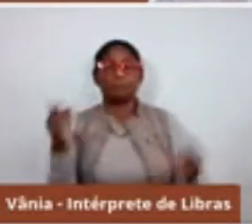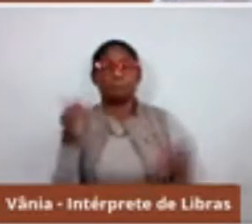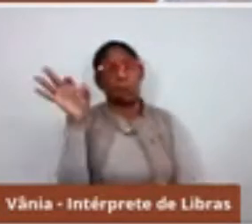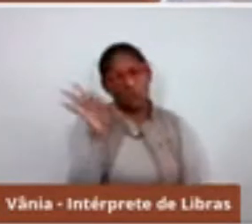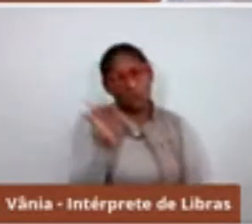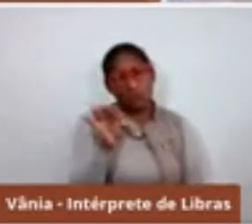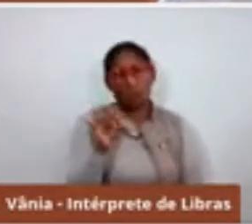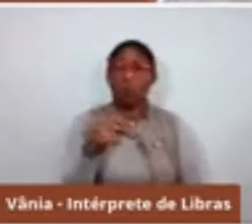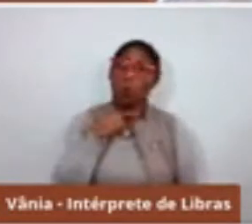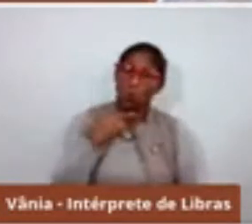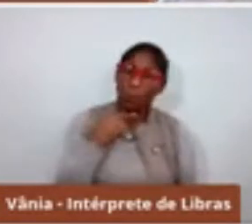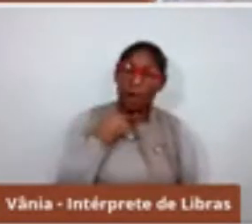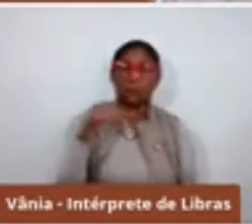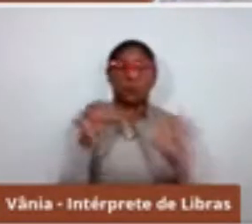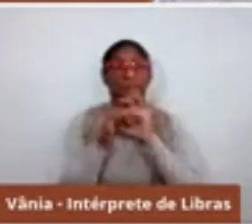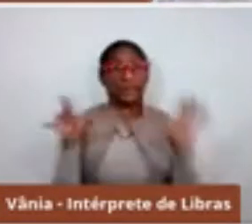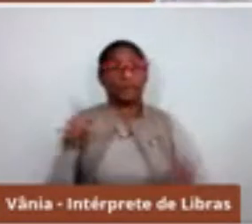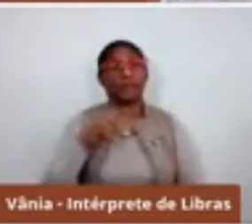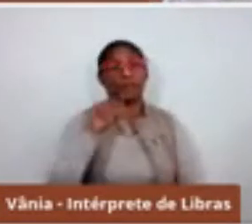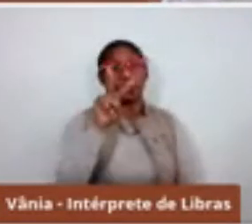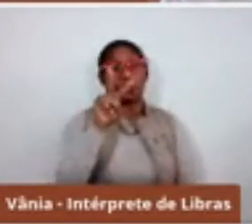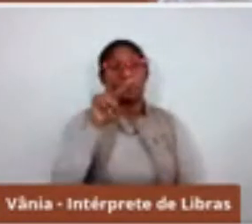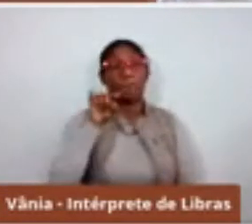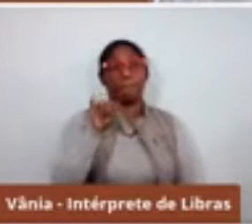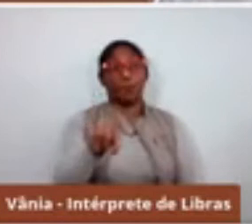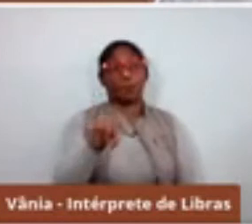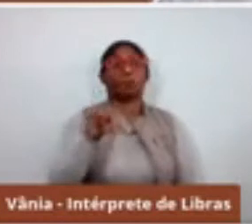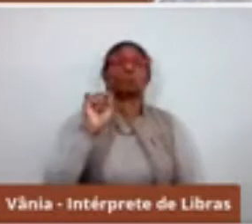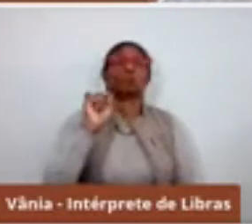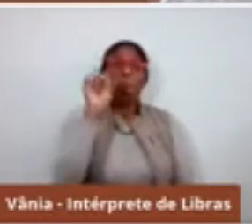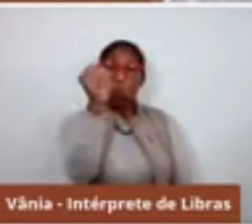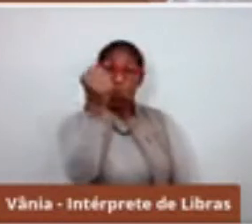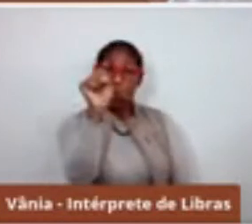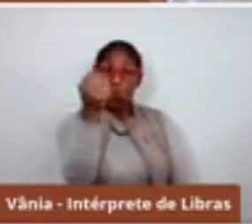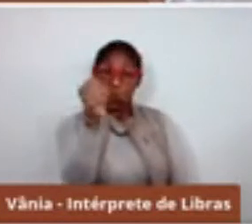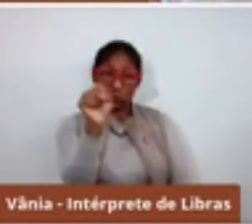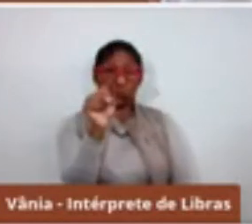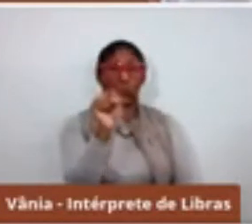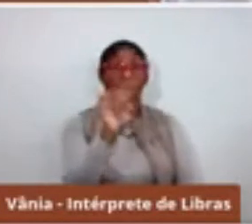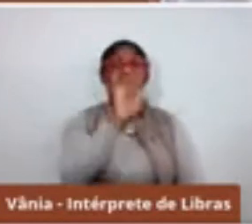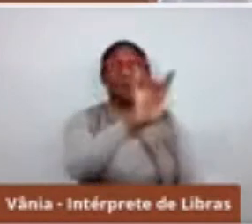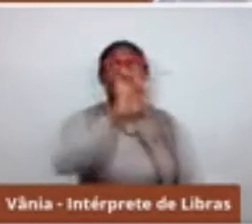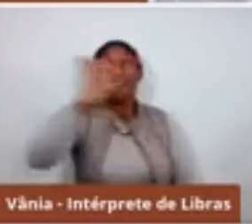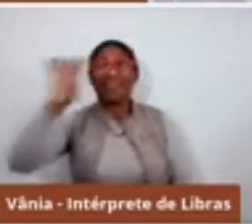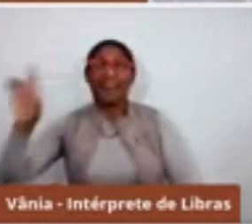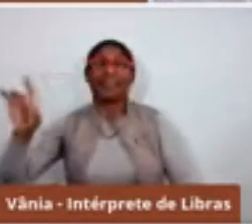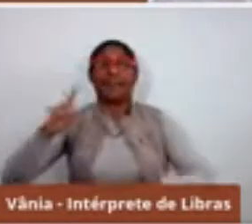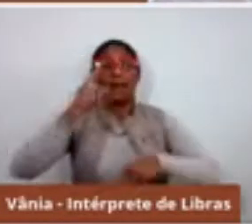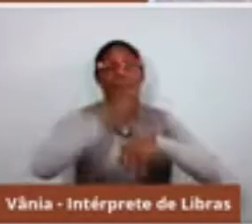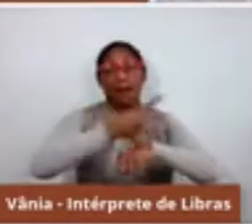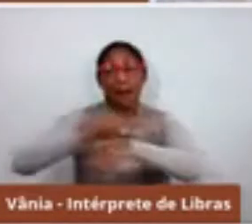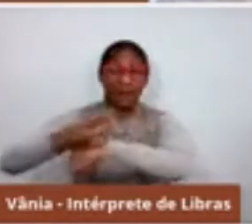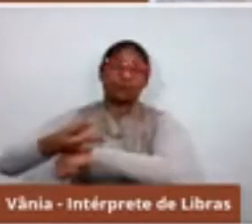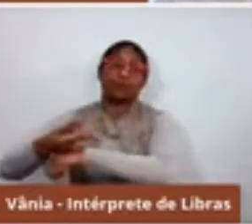ocupados e livres, são 2,2 leitos livres para cada leito ocupado naquela região,